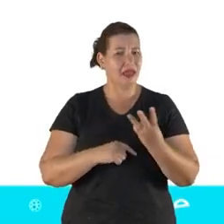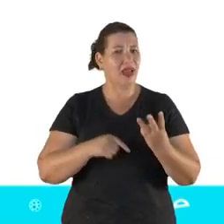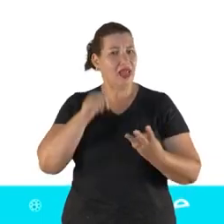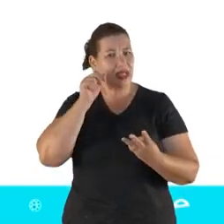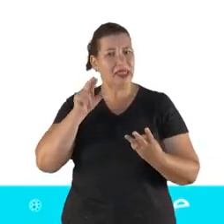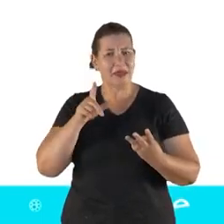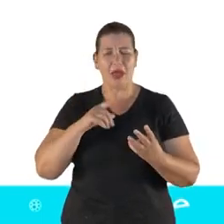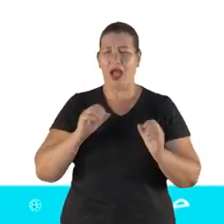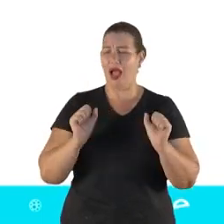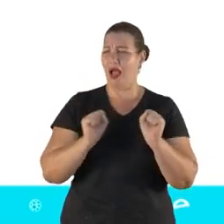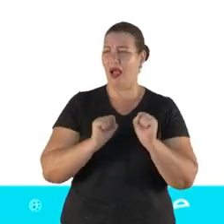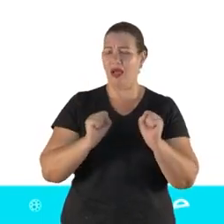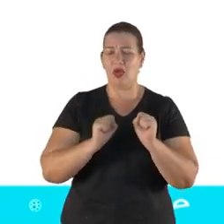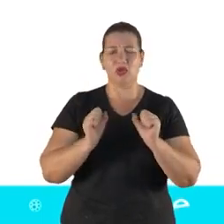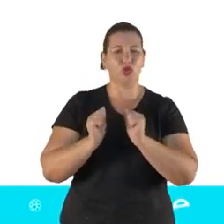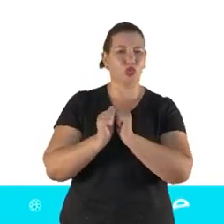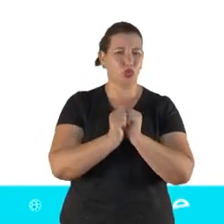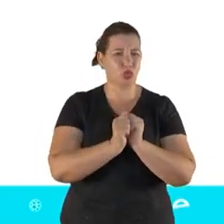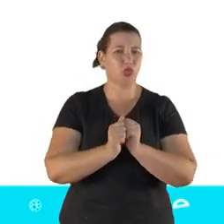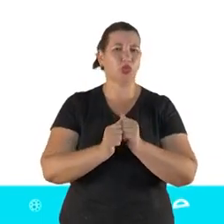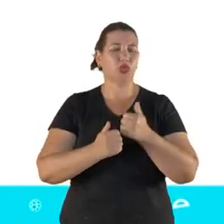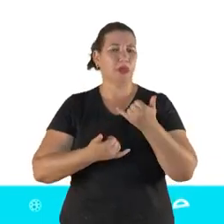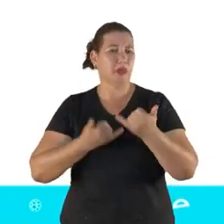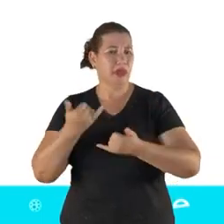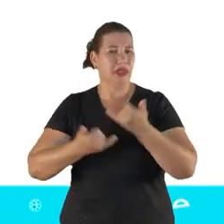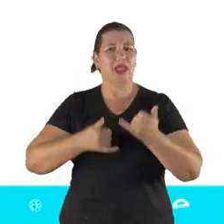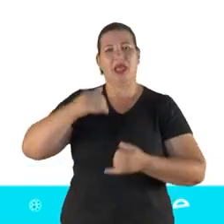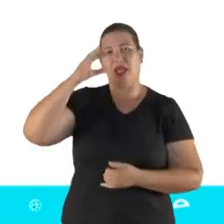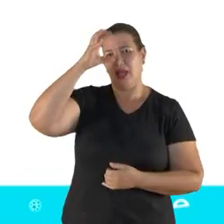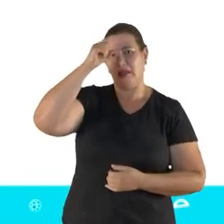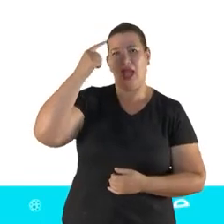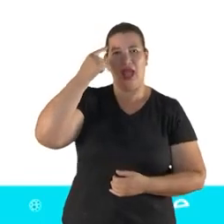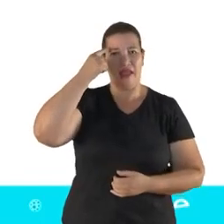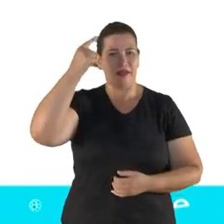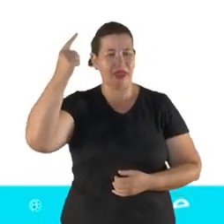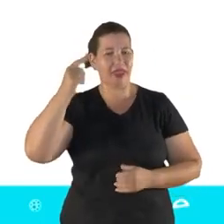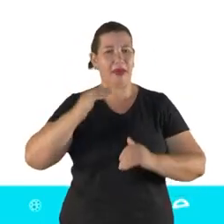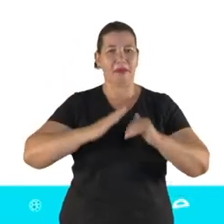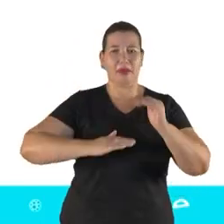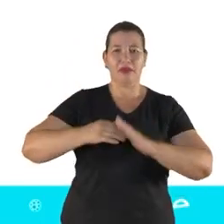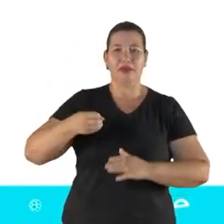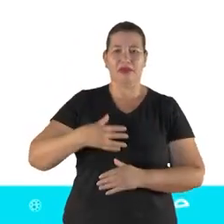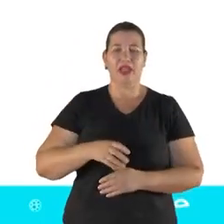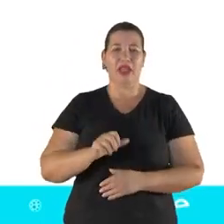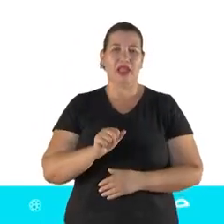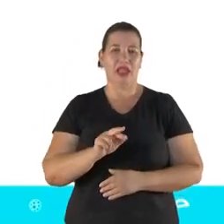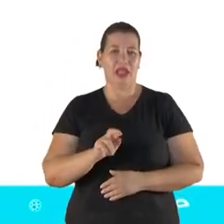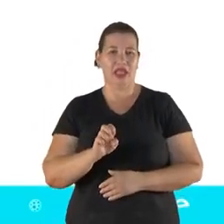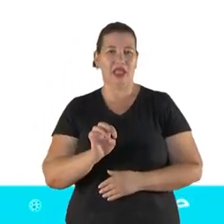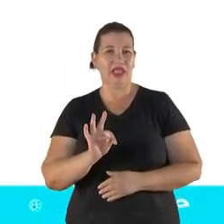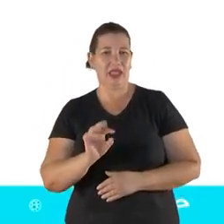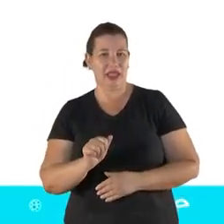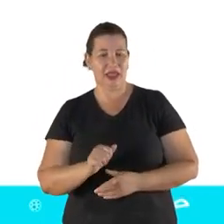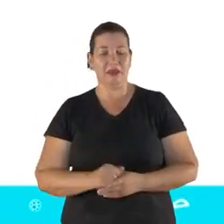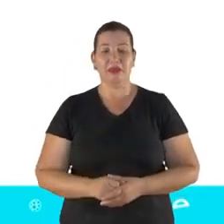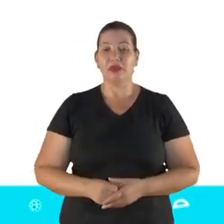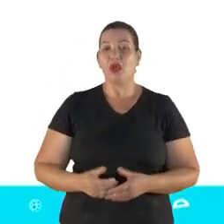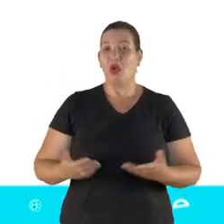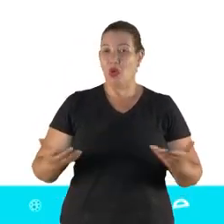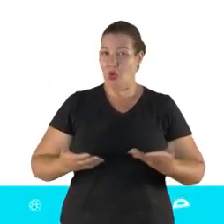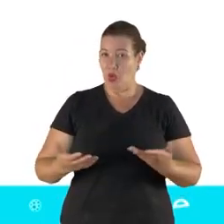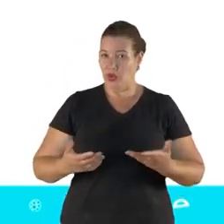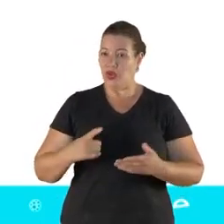muito de aprender, brincar e inventar novas profissões. Areta: